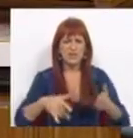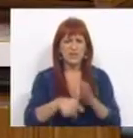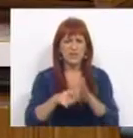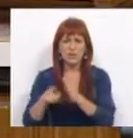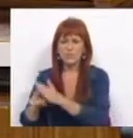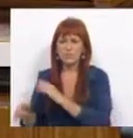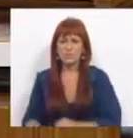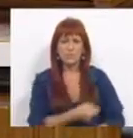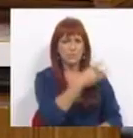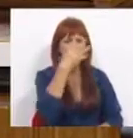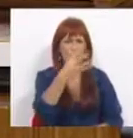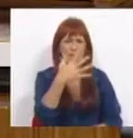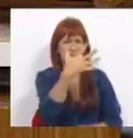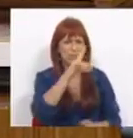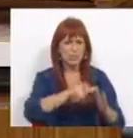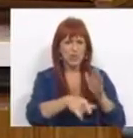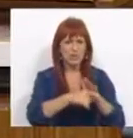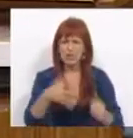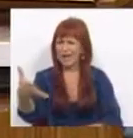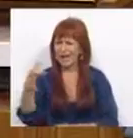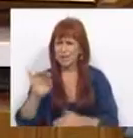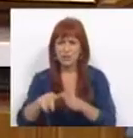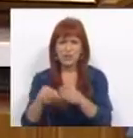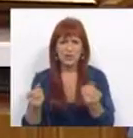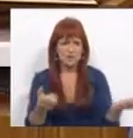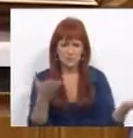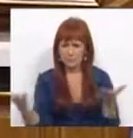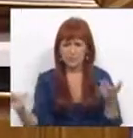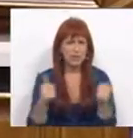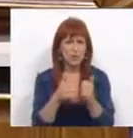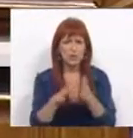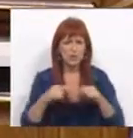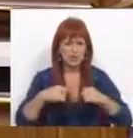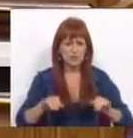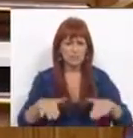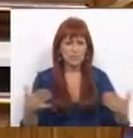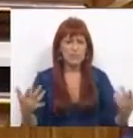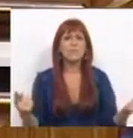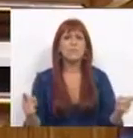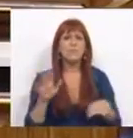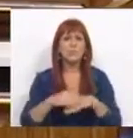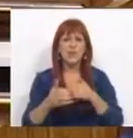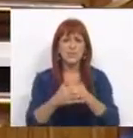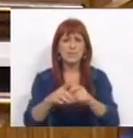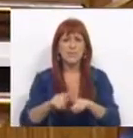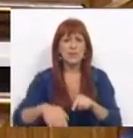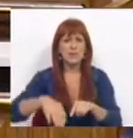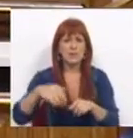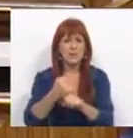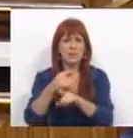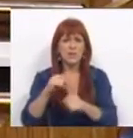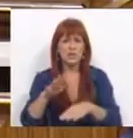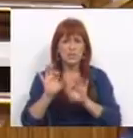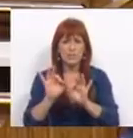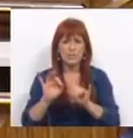legislativas. São 5 projetos de lei e 14 projetos de resolução, todas as iniciativas sobre envelhecimento ativo e prestação